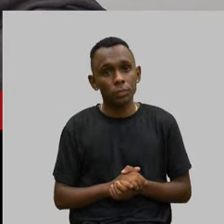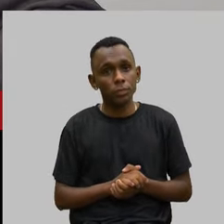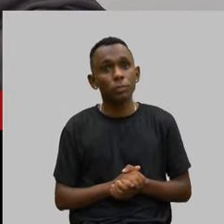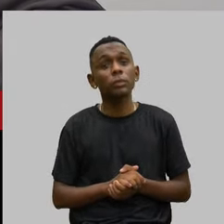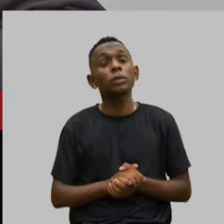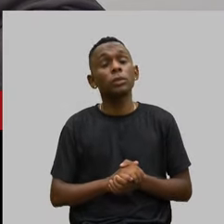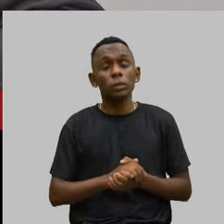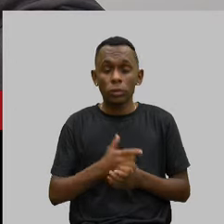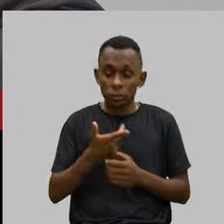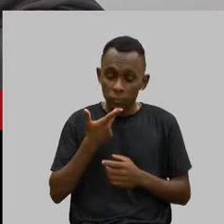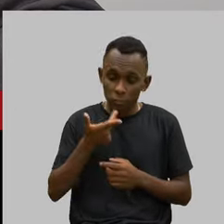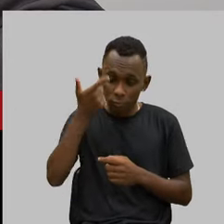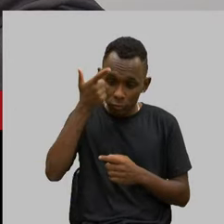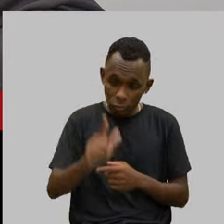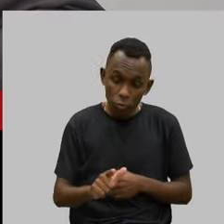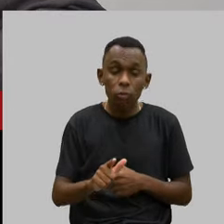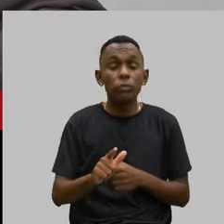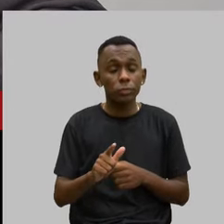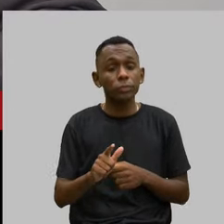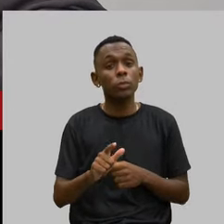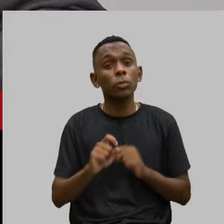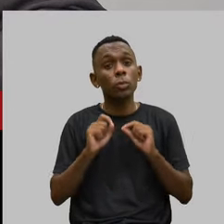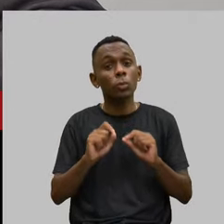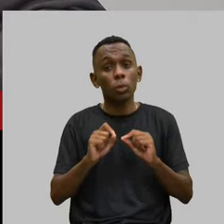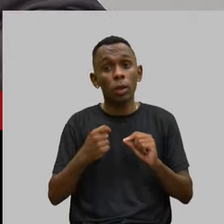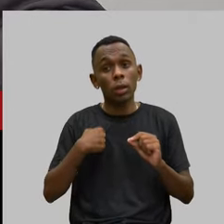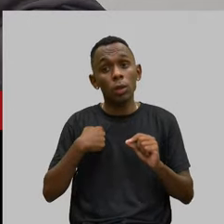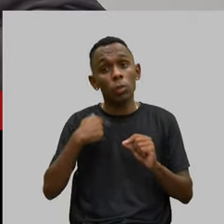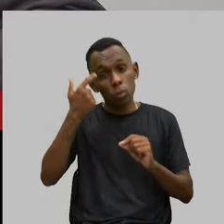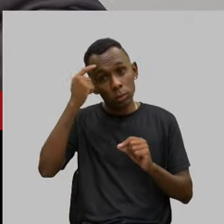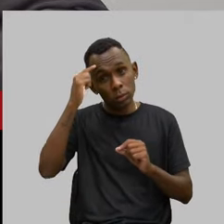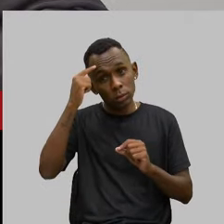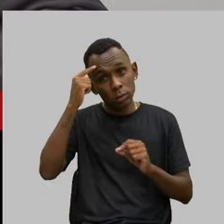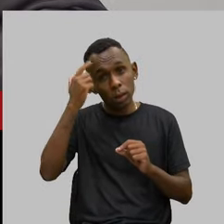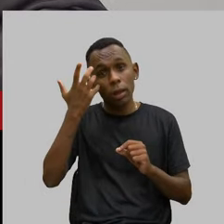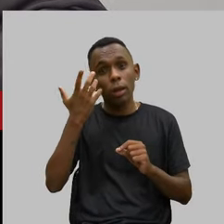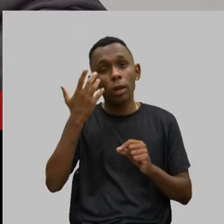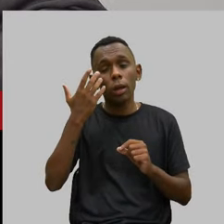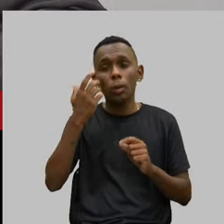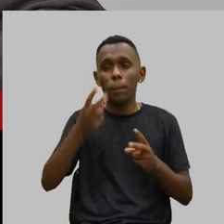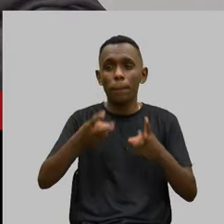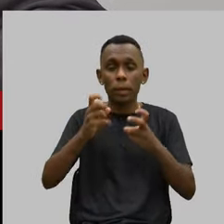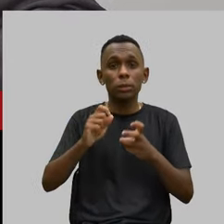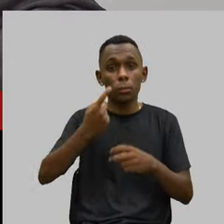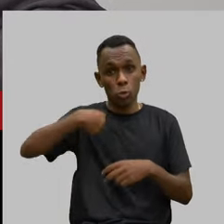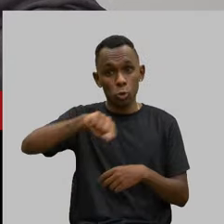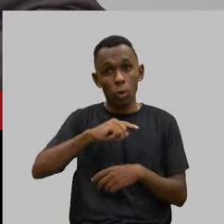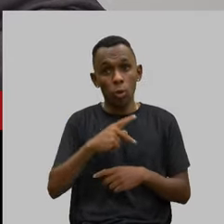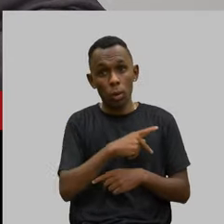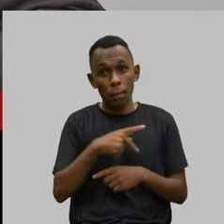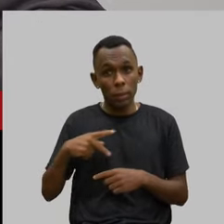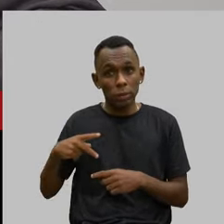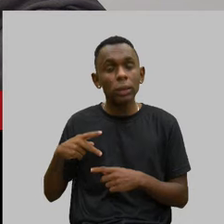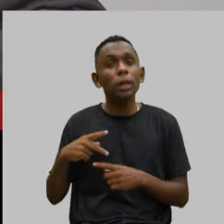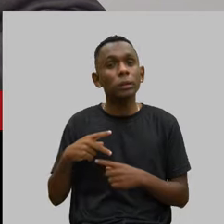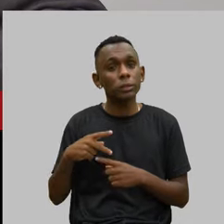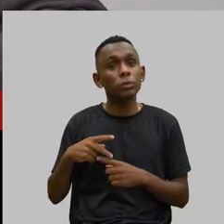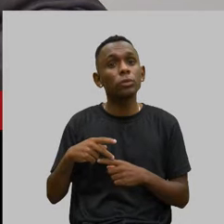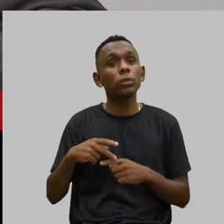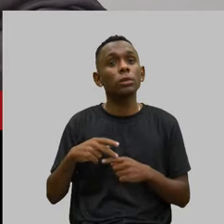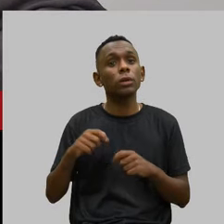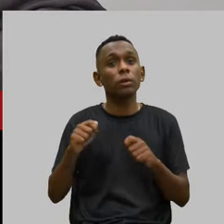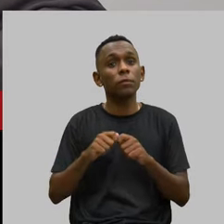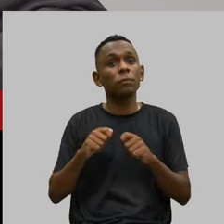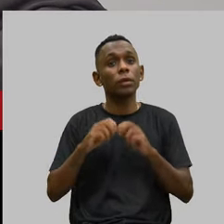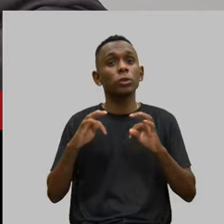ratificar a questão de ordem porque eu entendo que o nosso presidente que é uma pessoa que faz de tudo